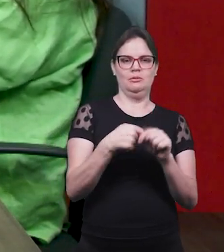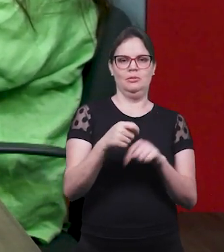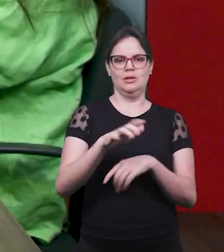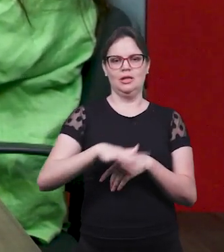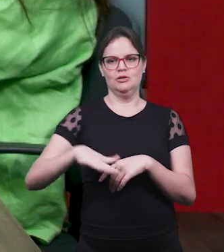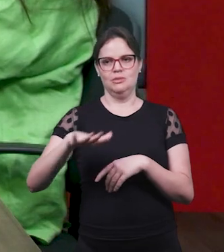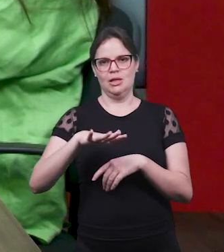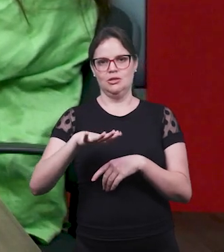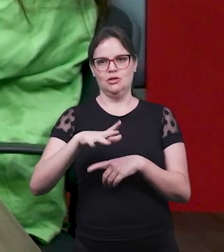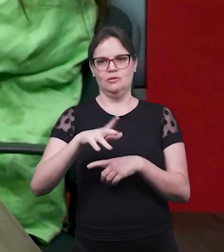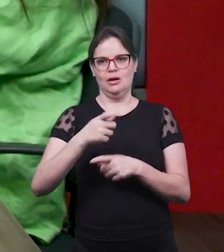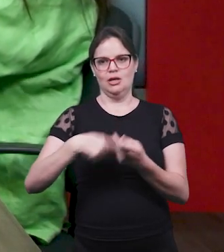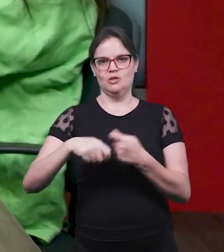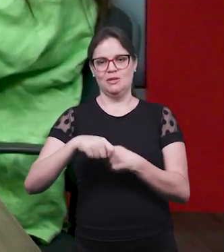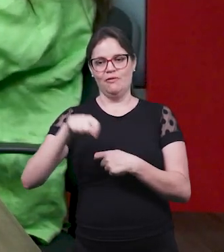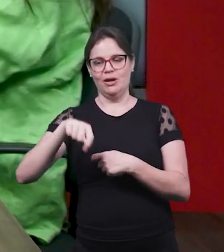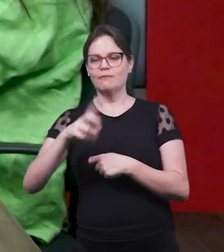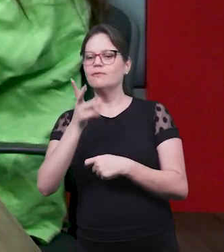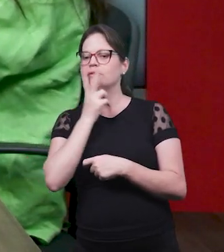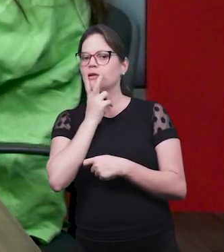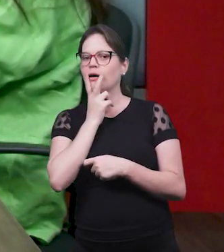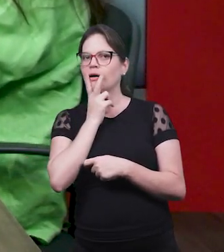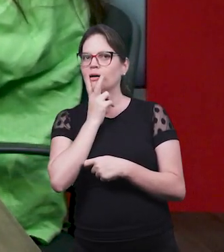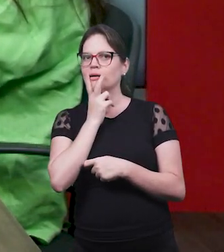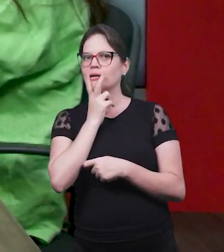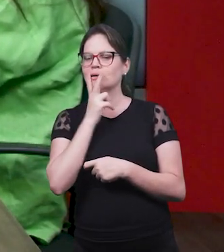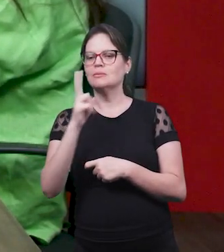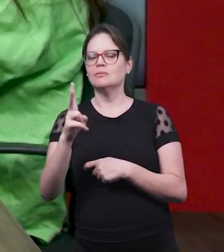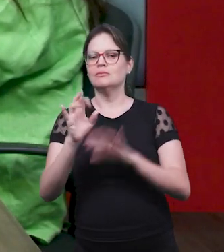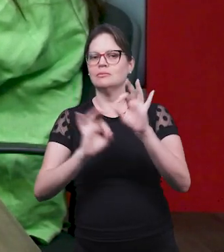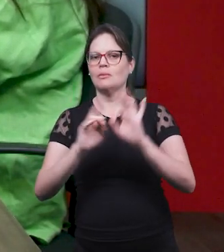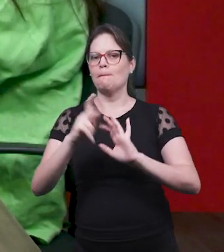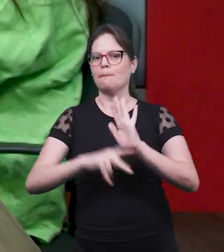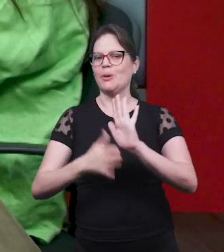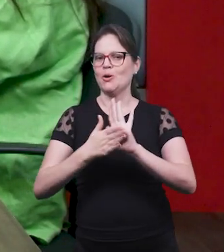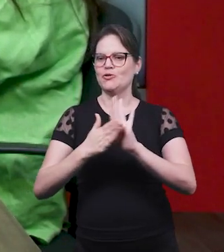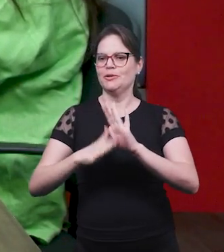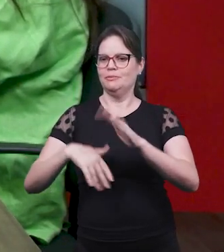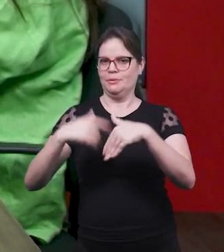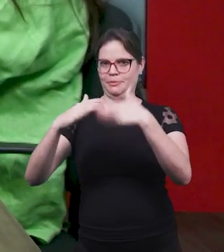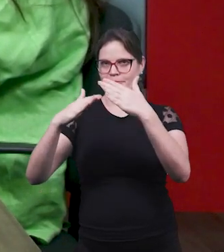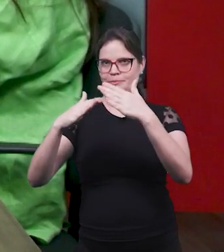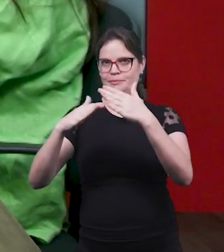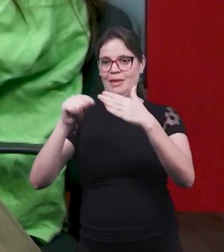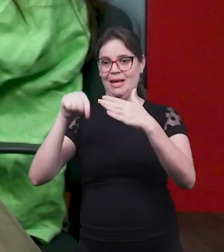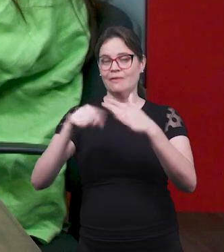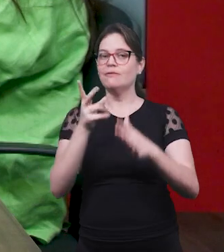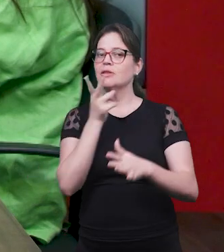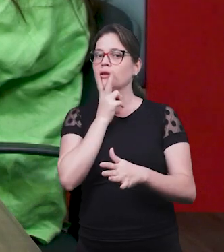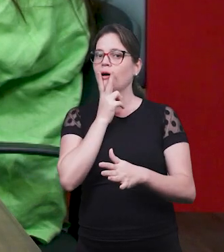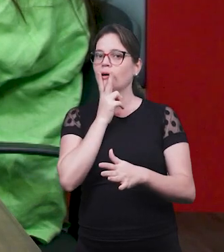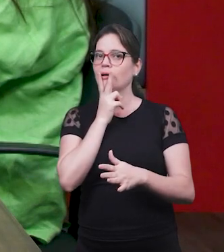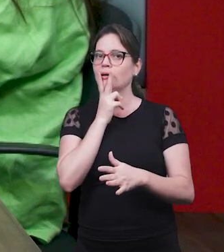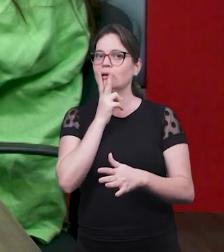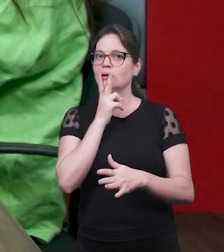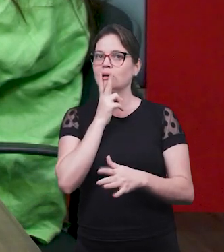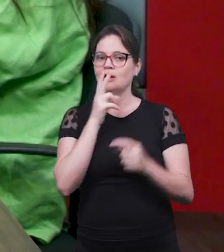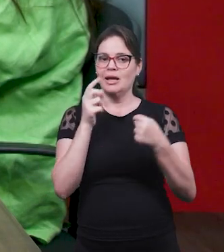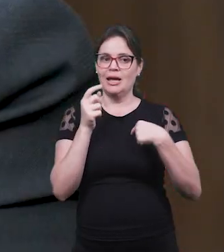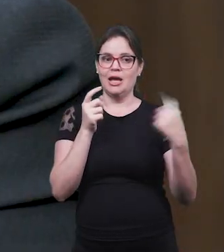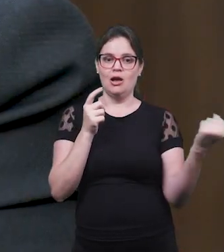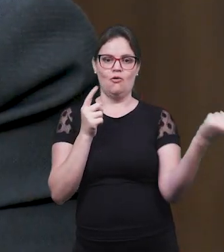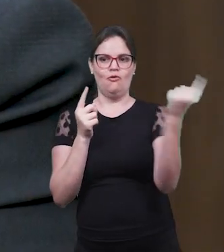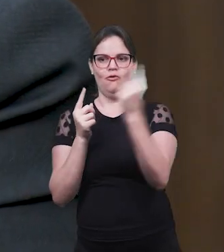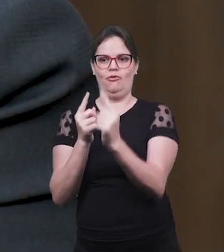veio a Vitória. Né, para o desenvolvimento de um projeto aqui. Exatamente quando ela veio a Vitória, eu vim